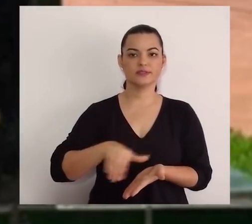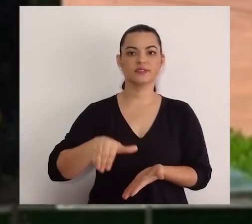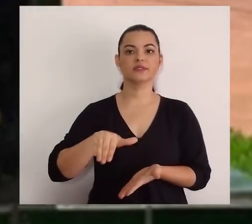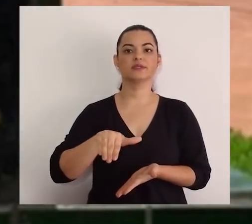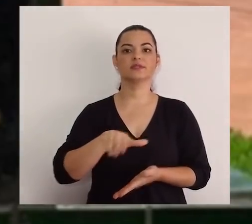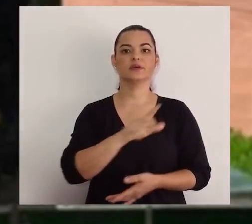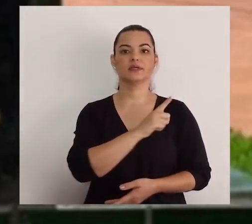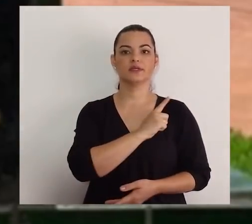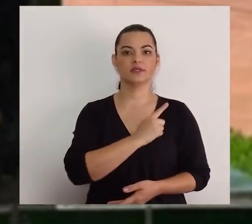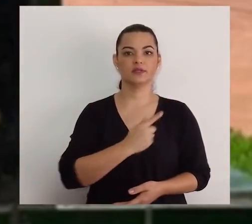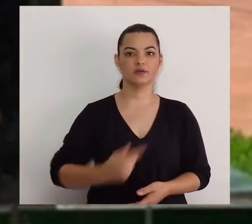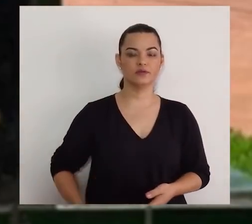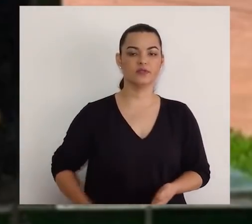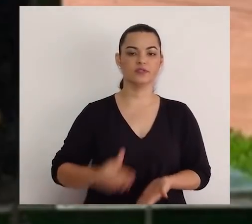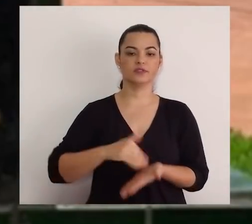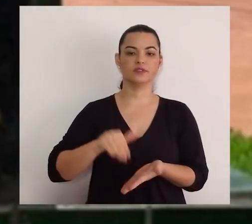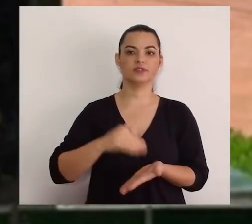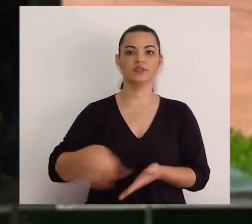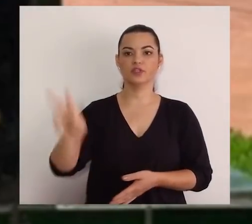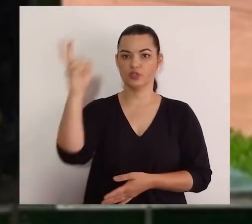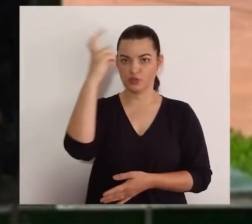da Cultura, Guarulhos,